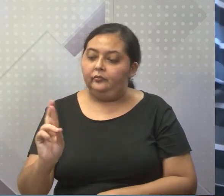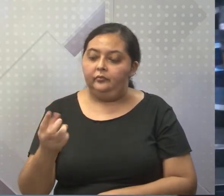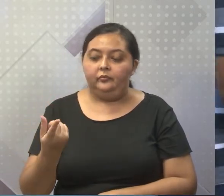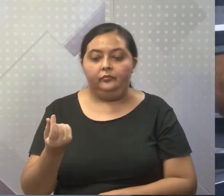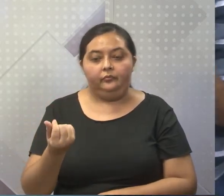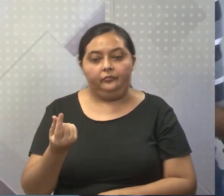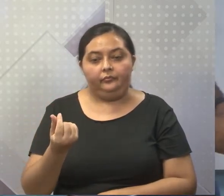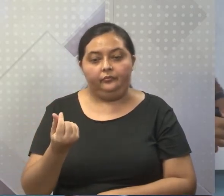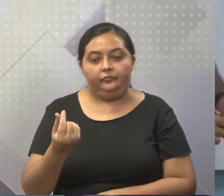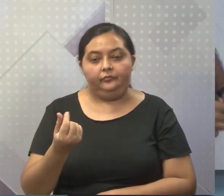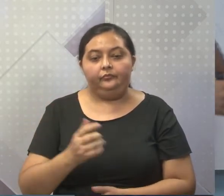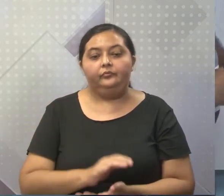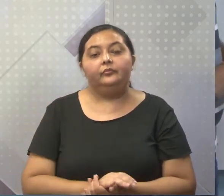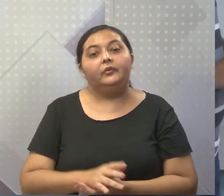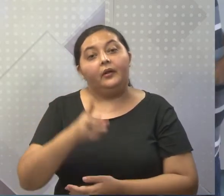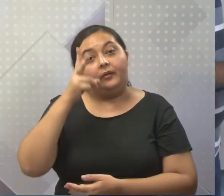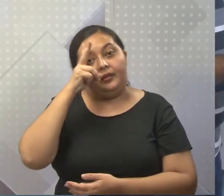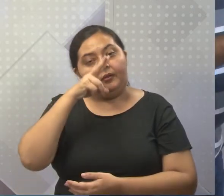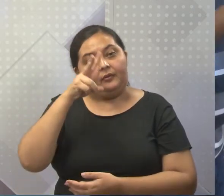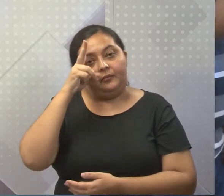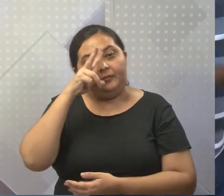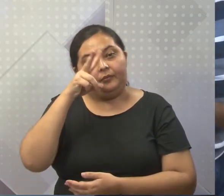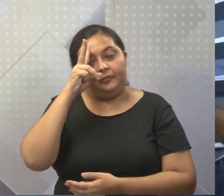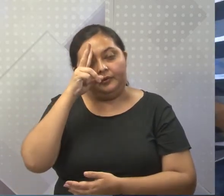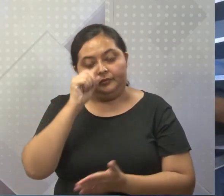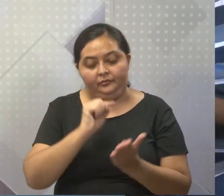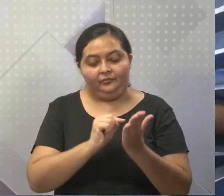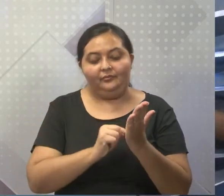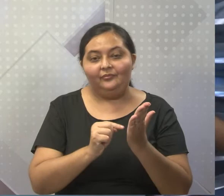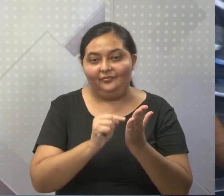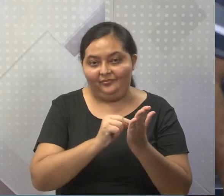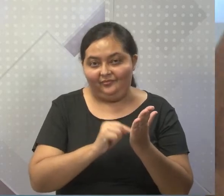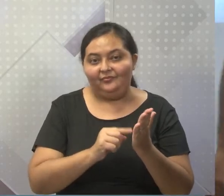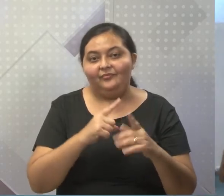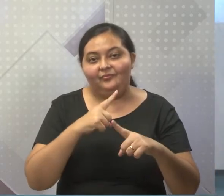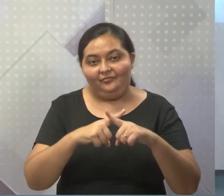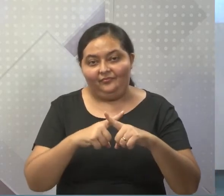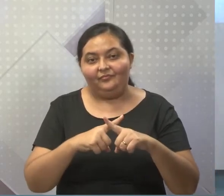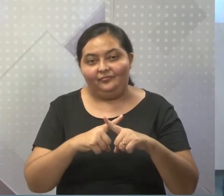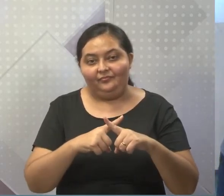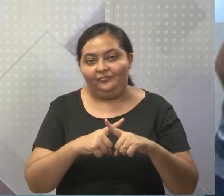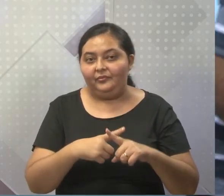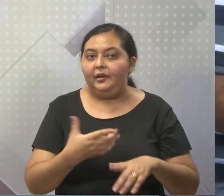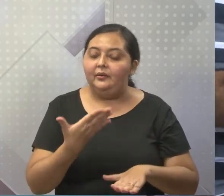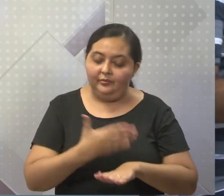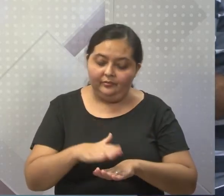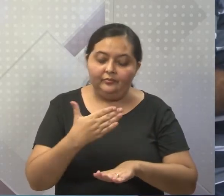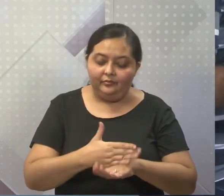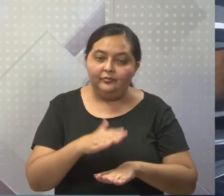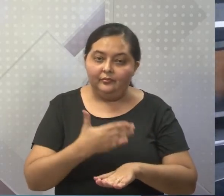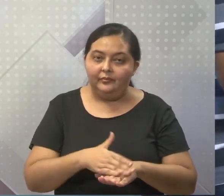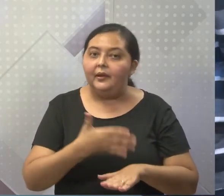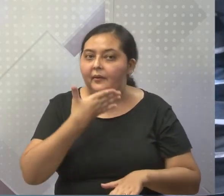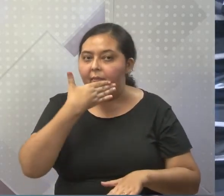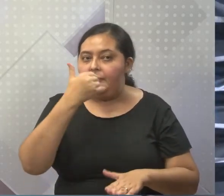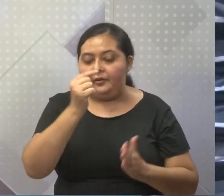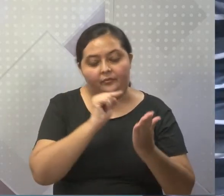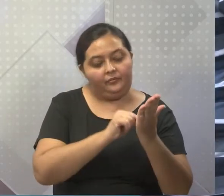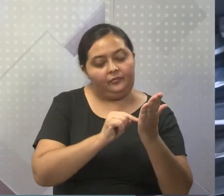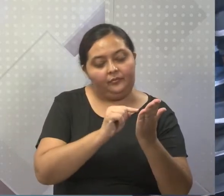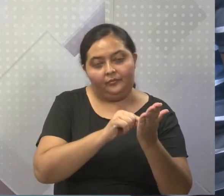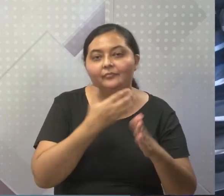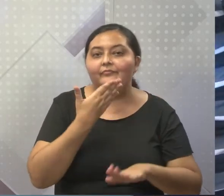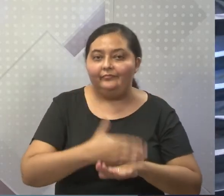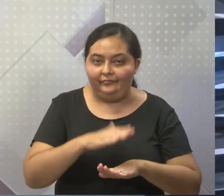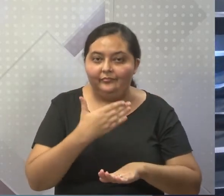R$ 8, tá? Lembra que aí na calculadora você pode também exercitar. Eu até aconselho para você dar uma olhadinha em casa. Tem que